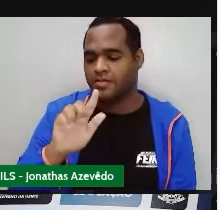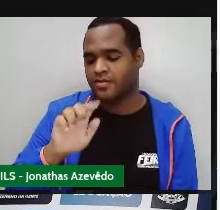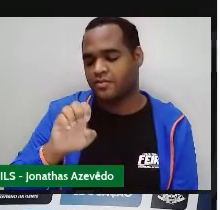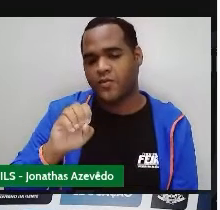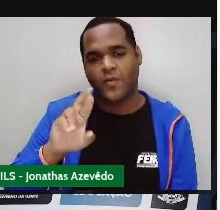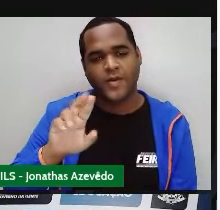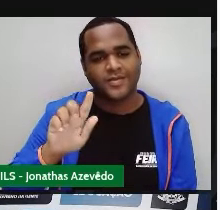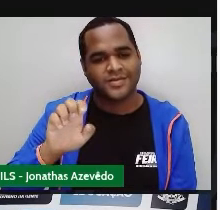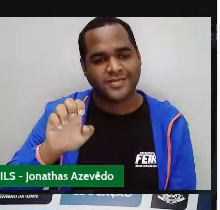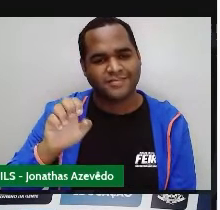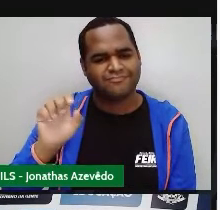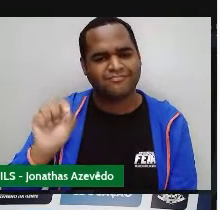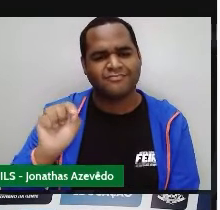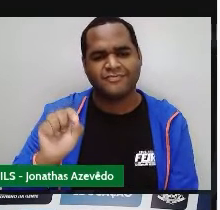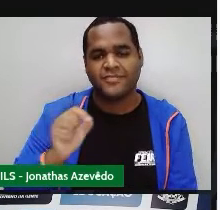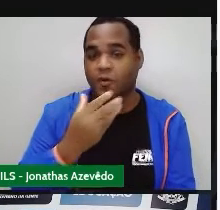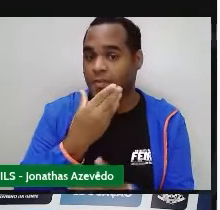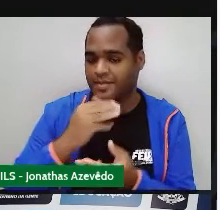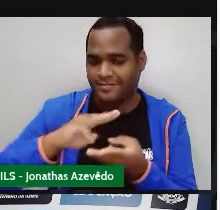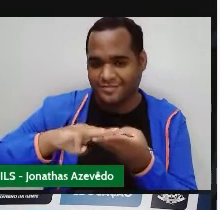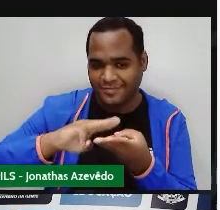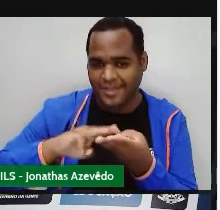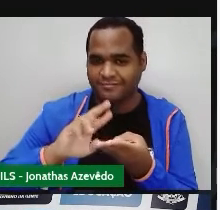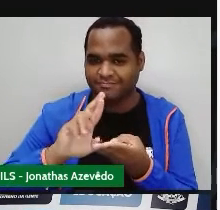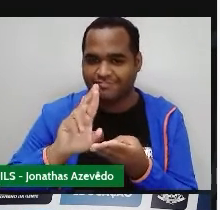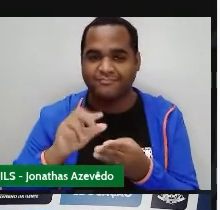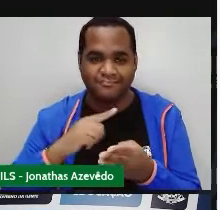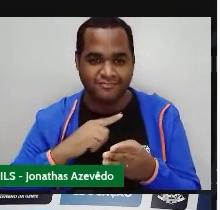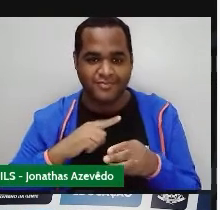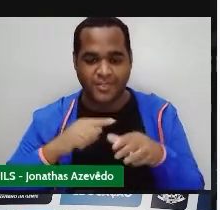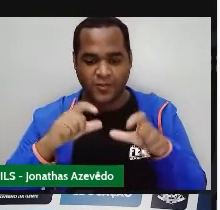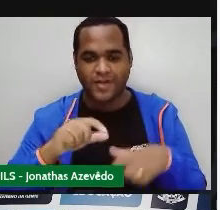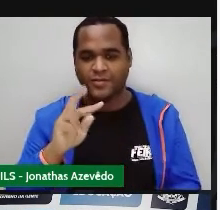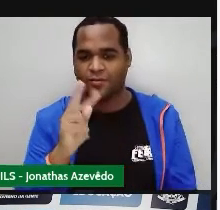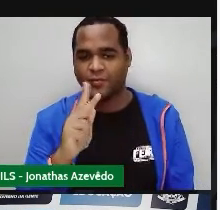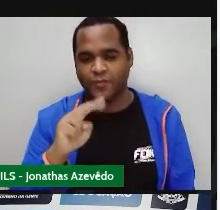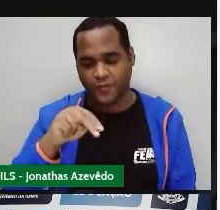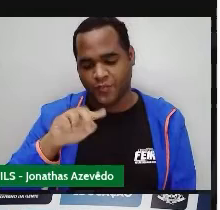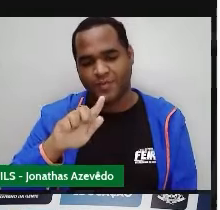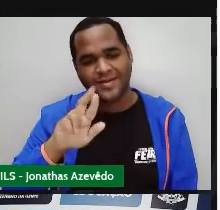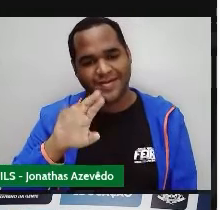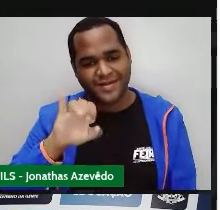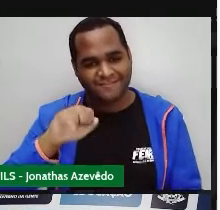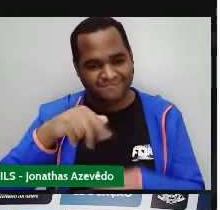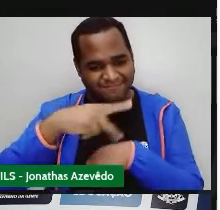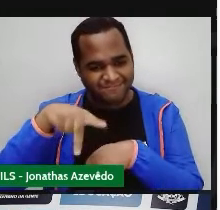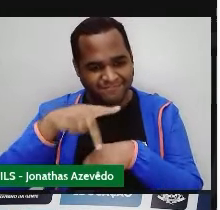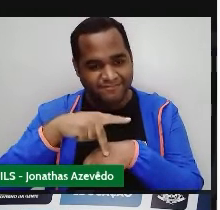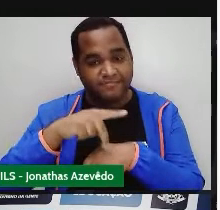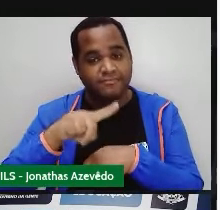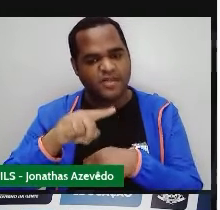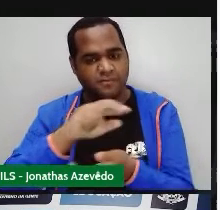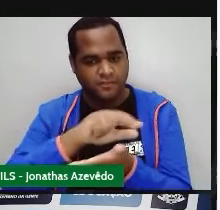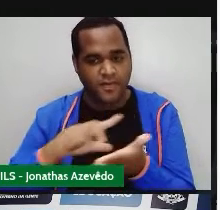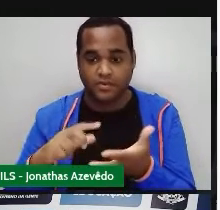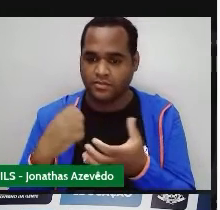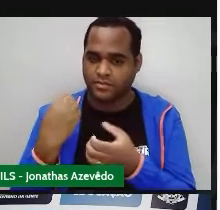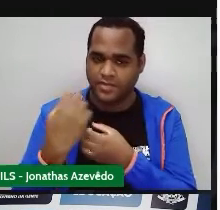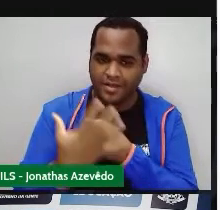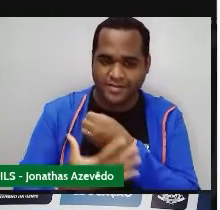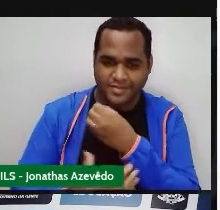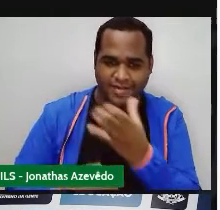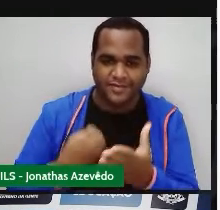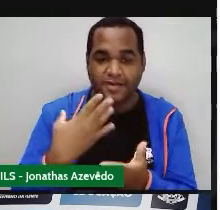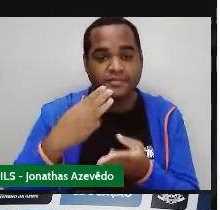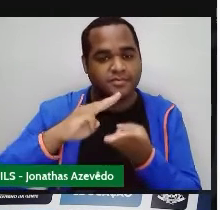polya o polia né ele foi o matemático Húngaro né nasceu na Hungria e ele teve várias contribuições assim